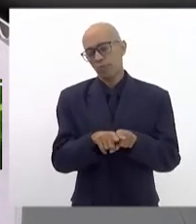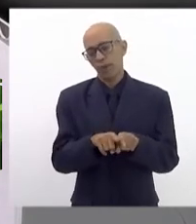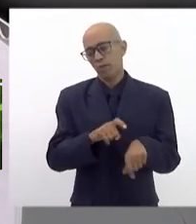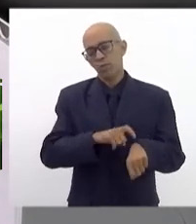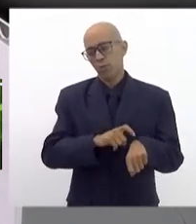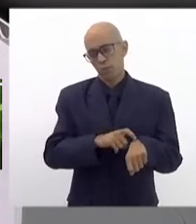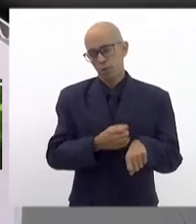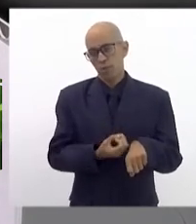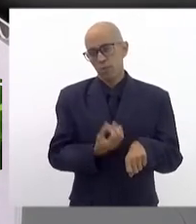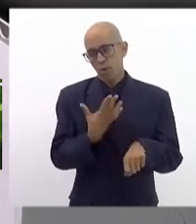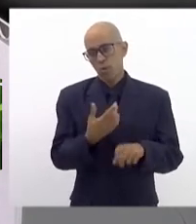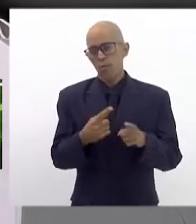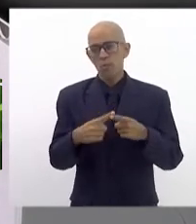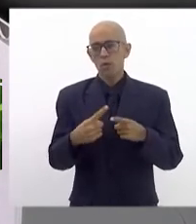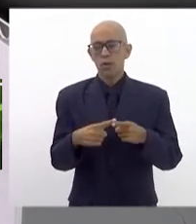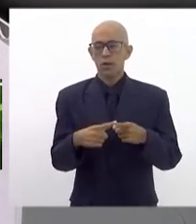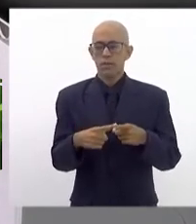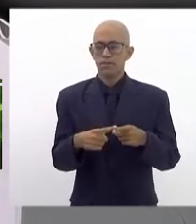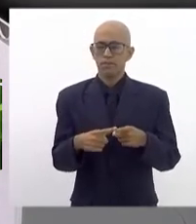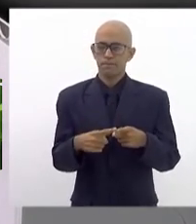só